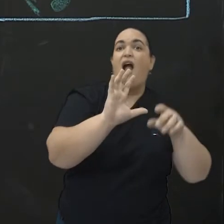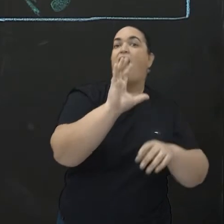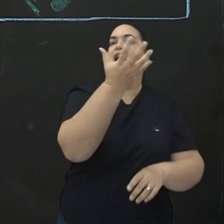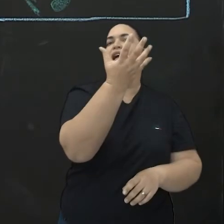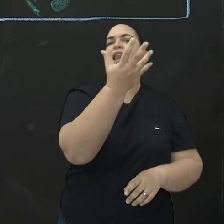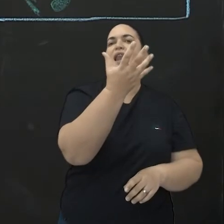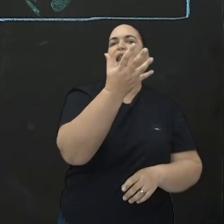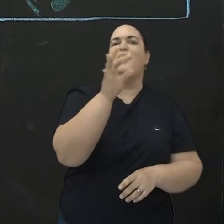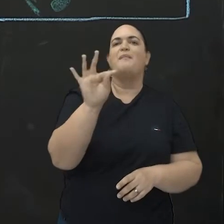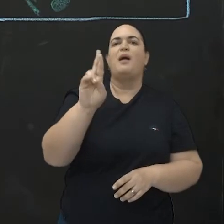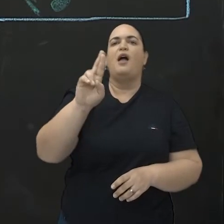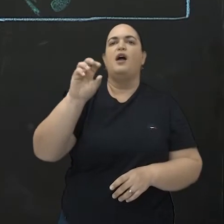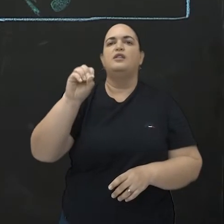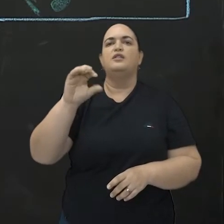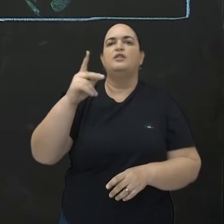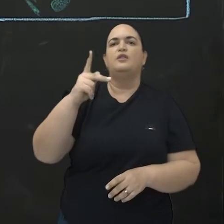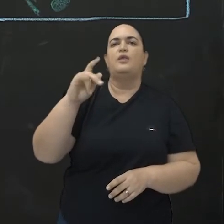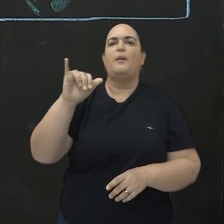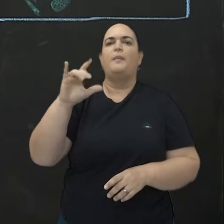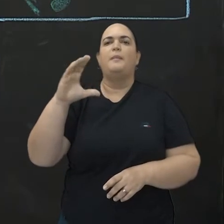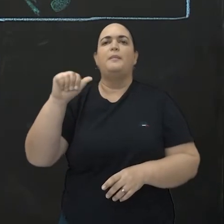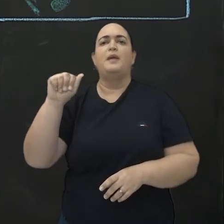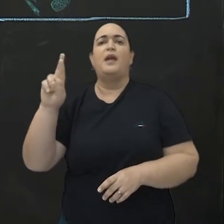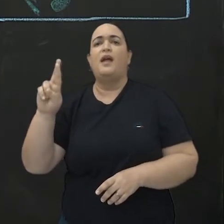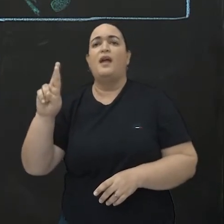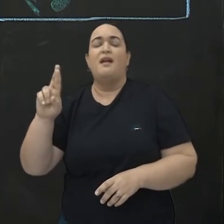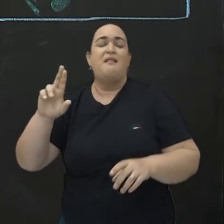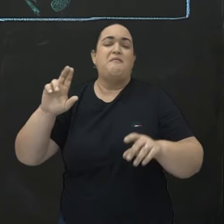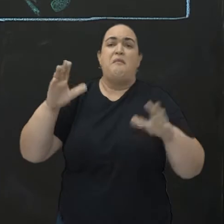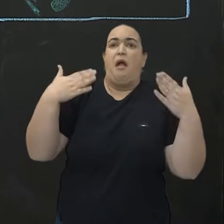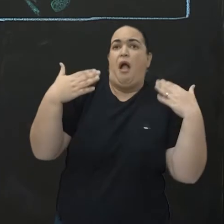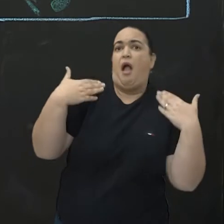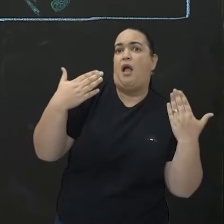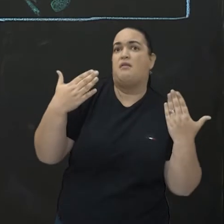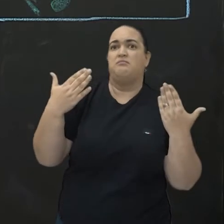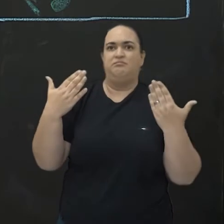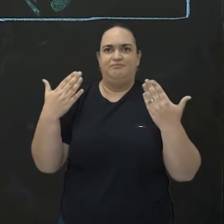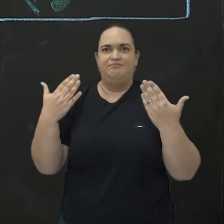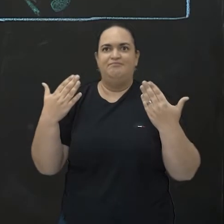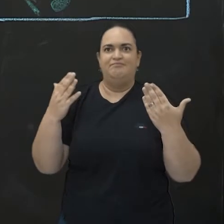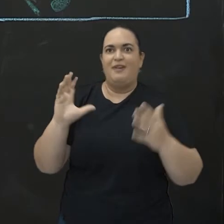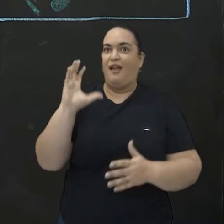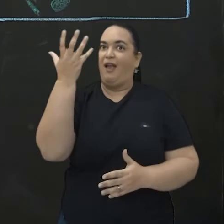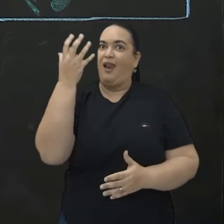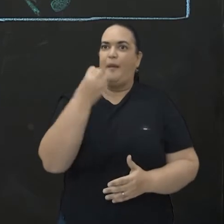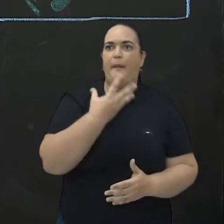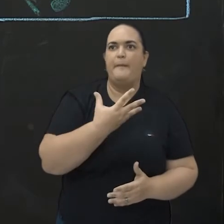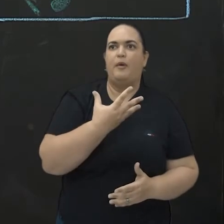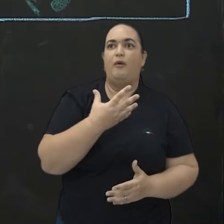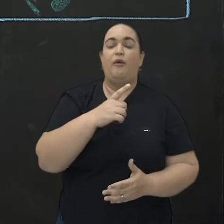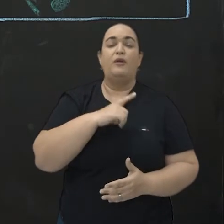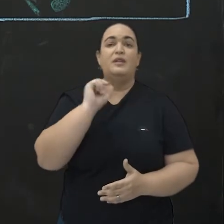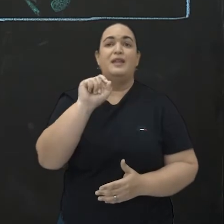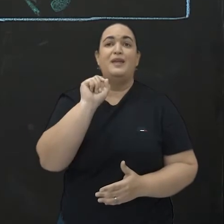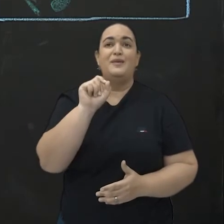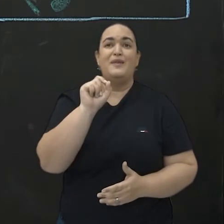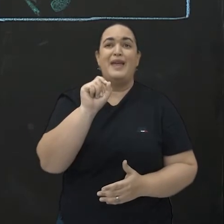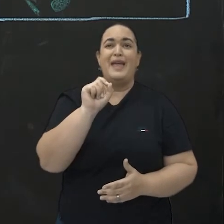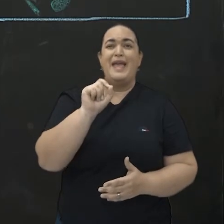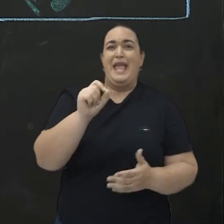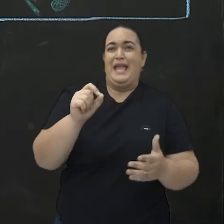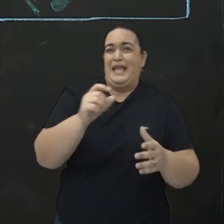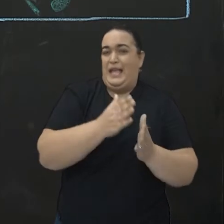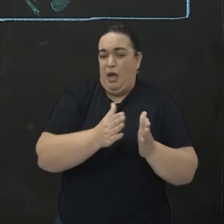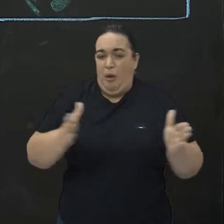pelo quê? Pela formação das monções asiáticas. Essa é a época onde na época do verão acaba